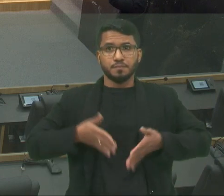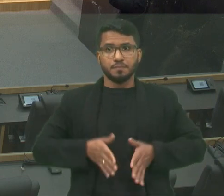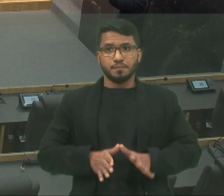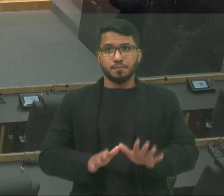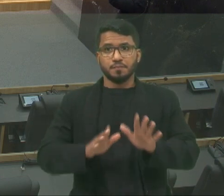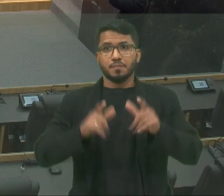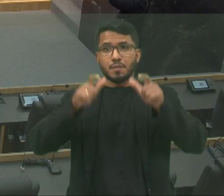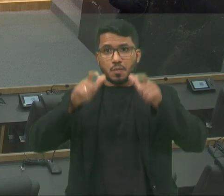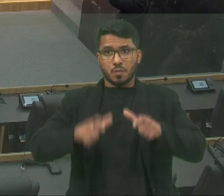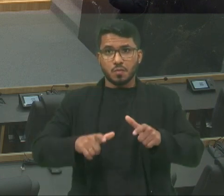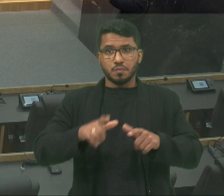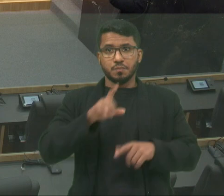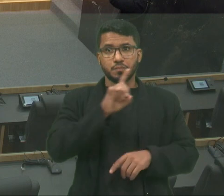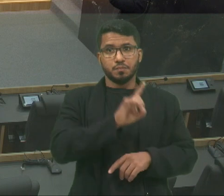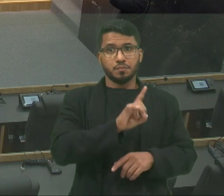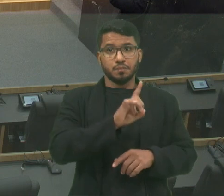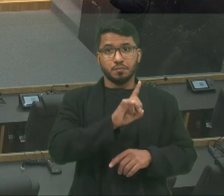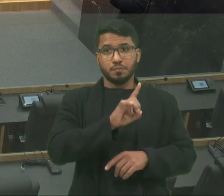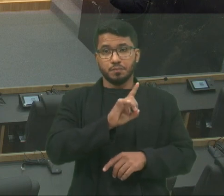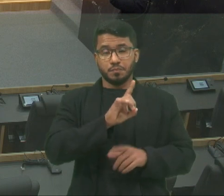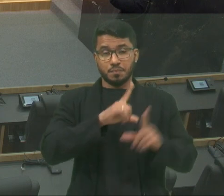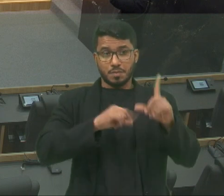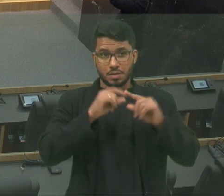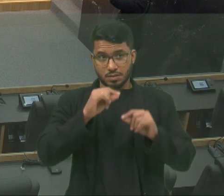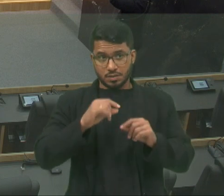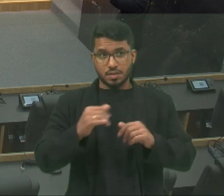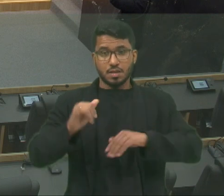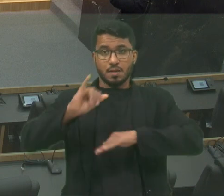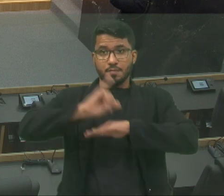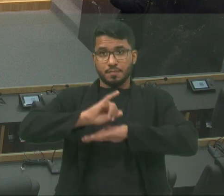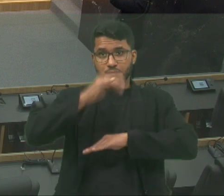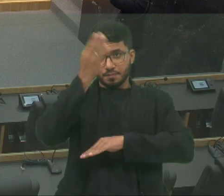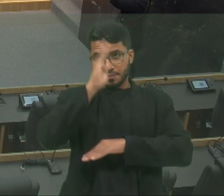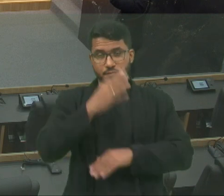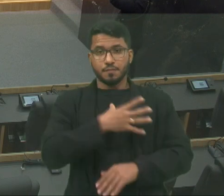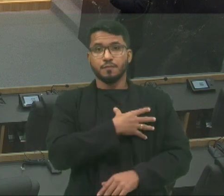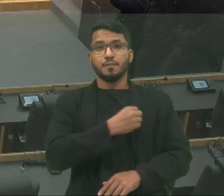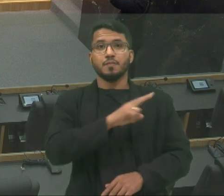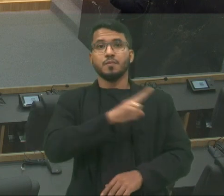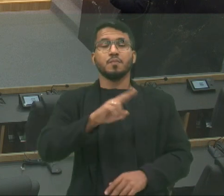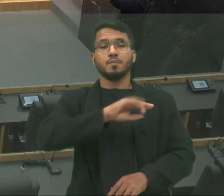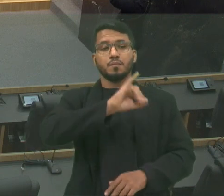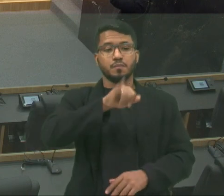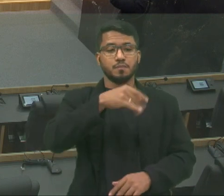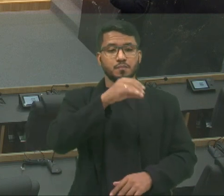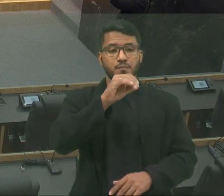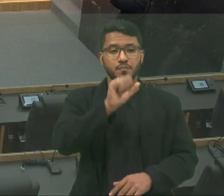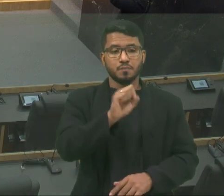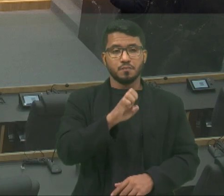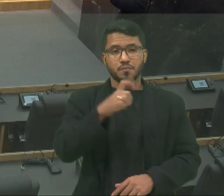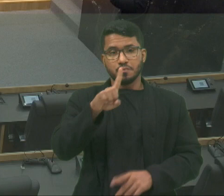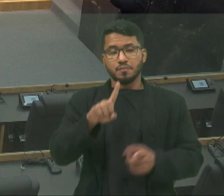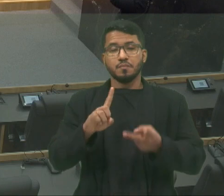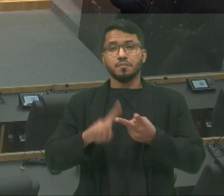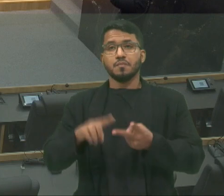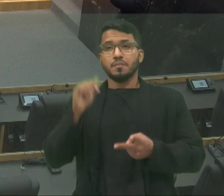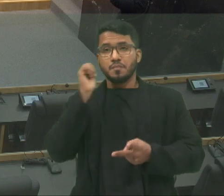em Brasília, capital do país, filho do senhor José Vicente Nunes e da